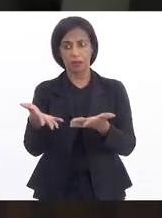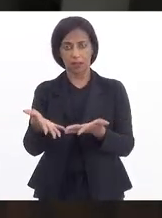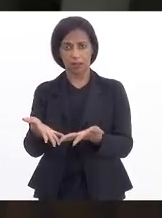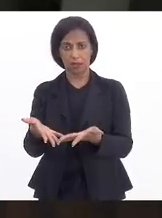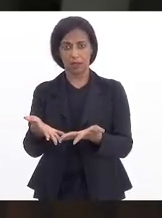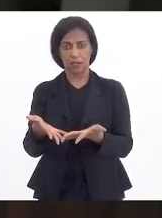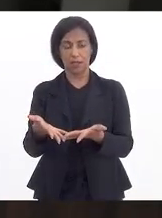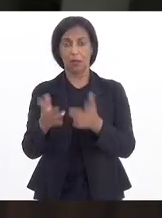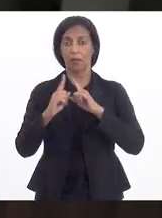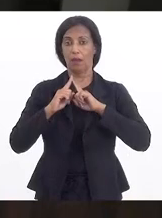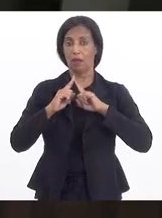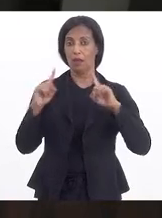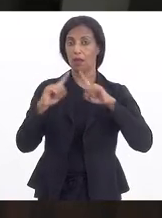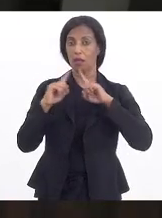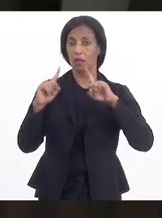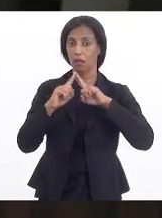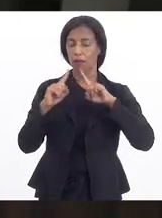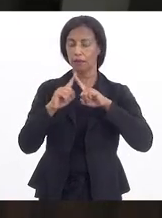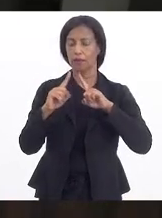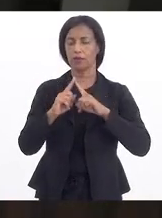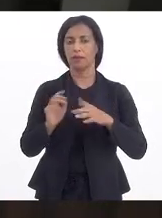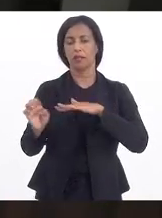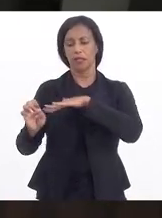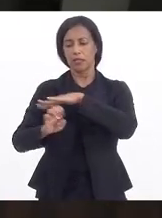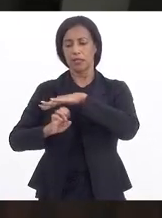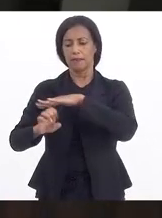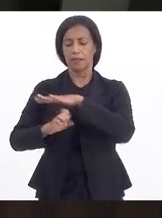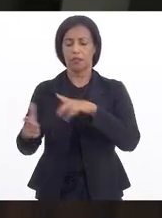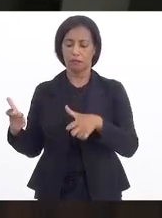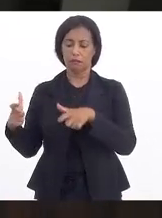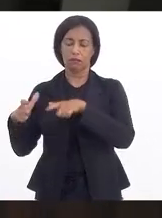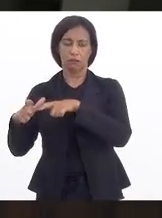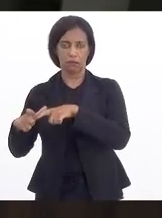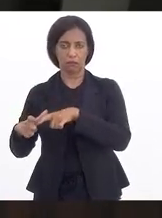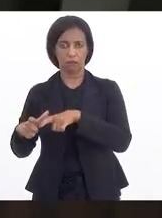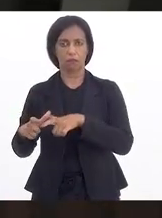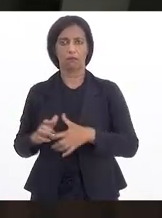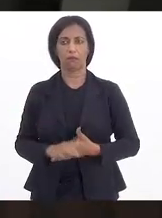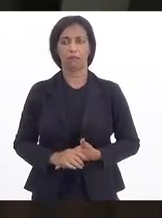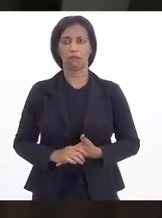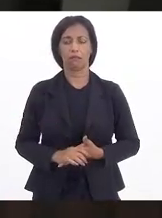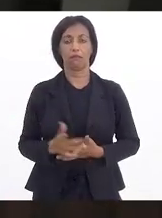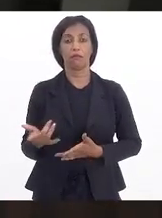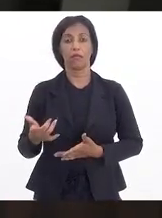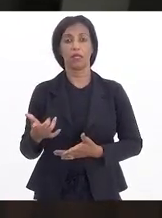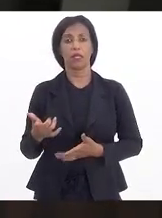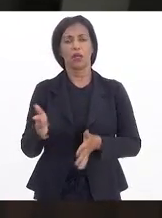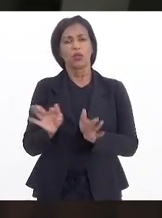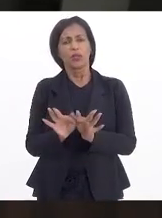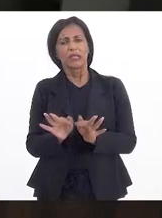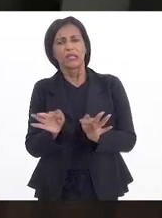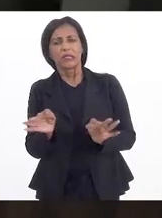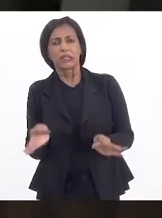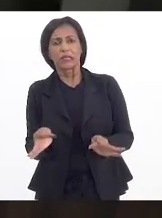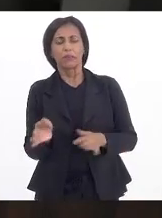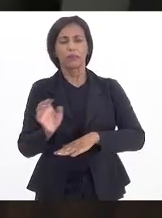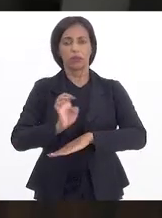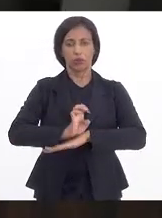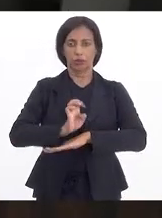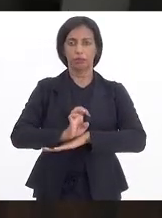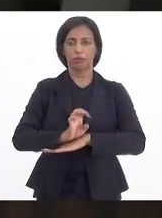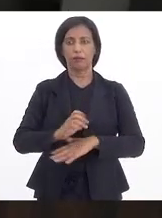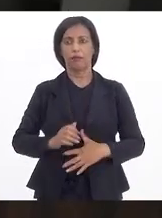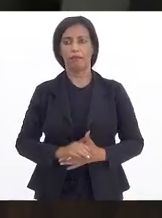é uma reclamação dos pequenos empresários que estão no simples estado